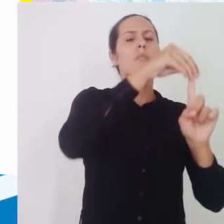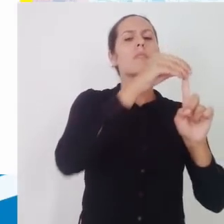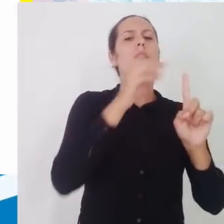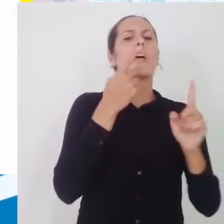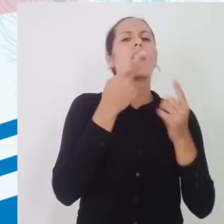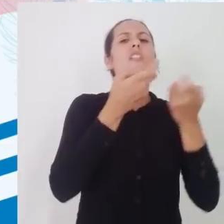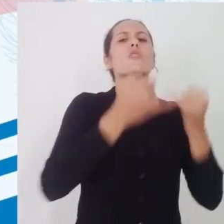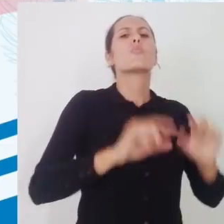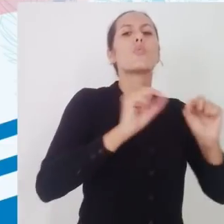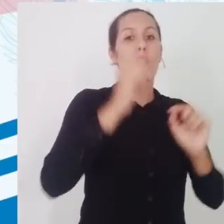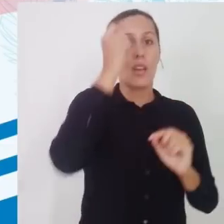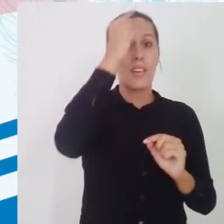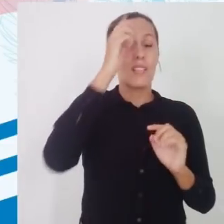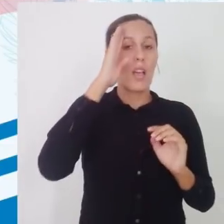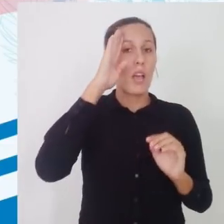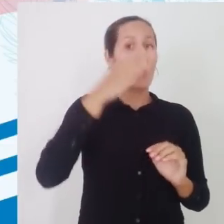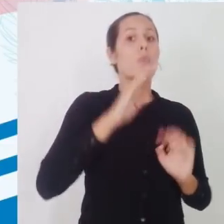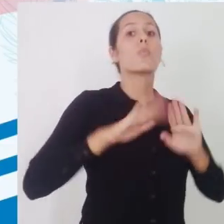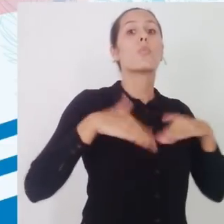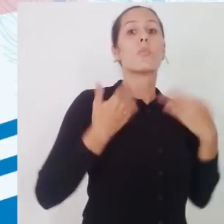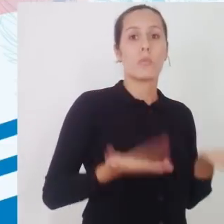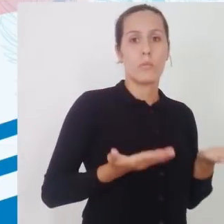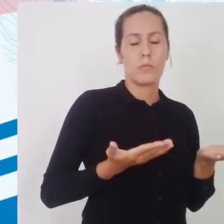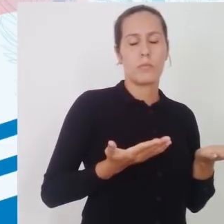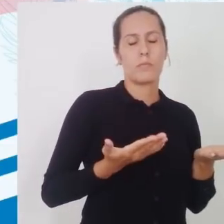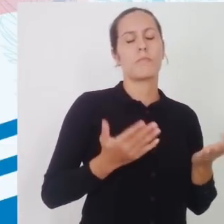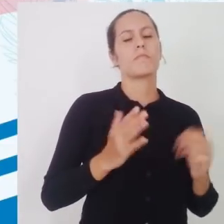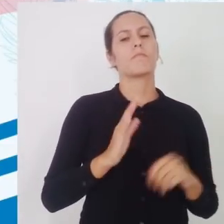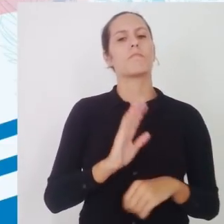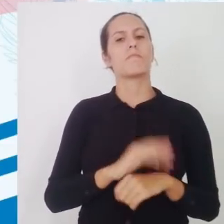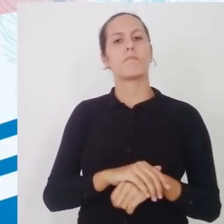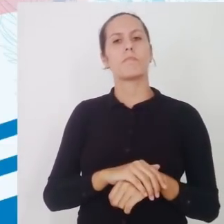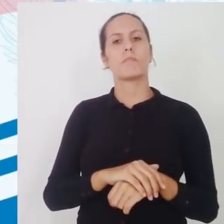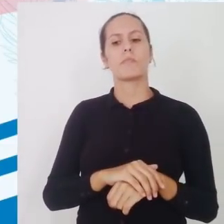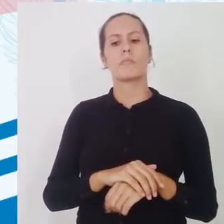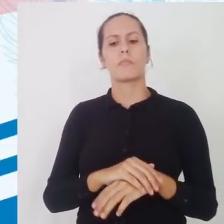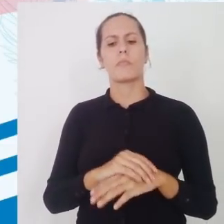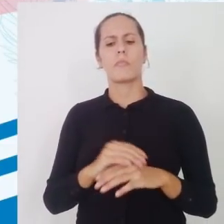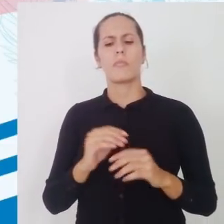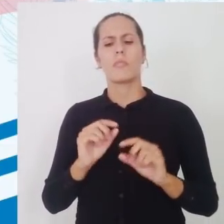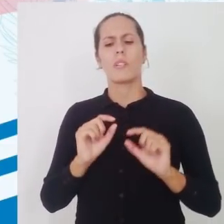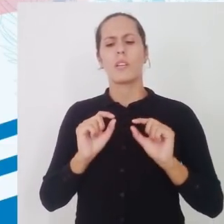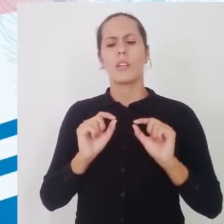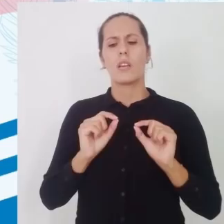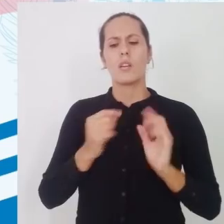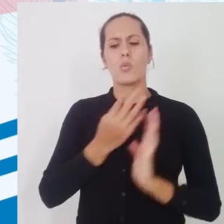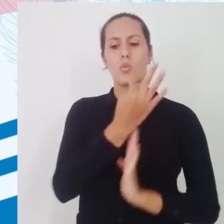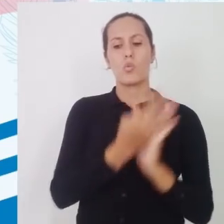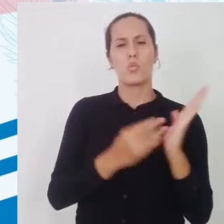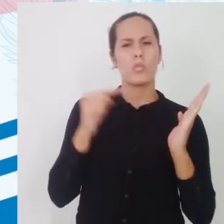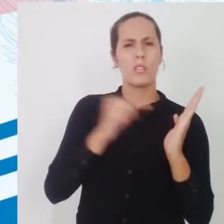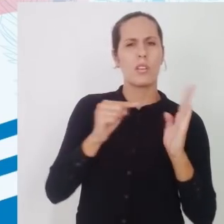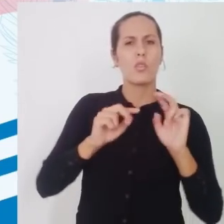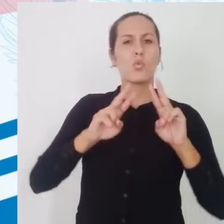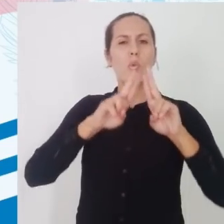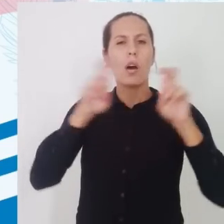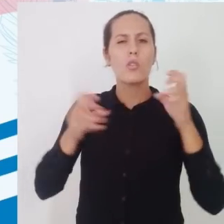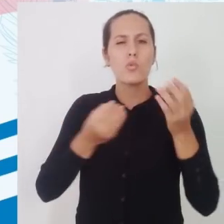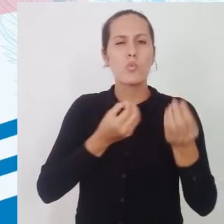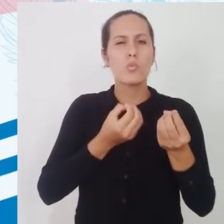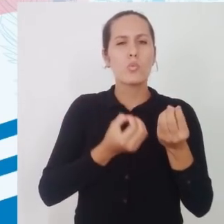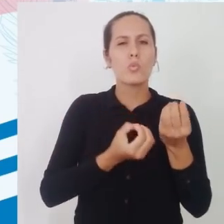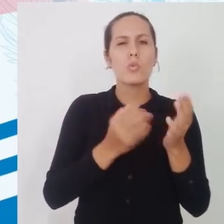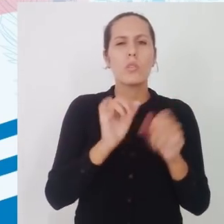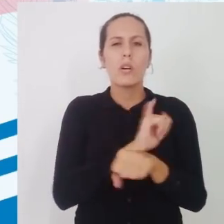assunto principal? Você vai ver que tudo está interligado. Falar sobre um assunto e a forma com que eu falo sobre